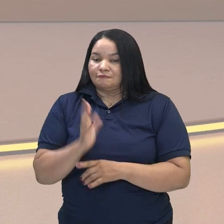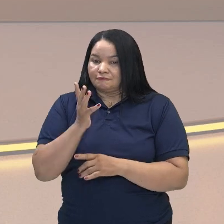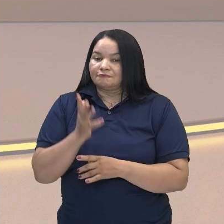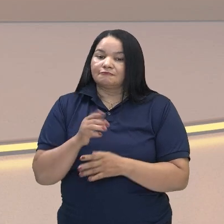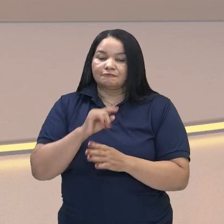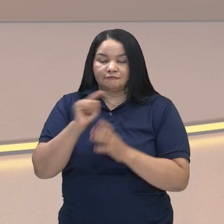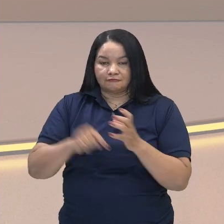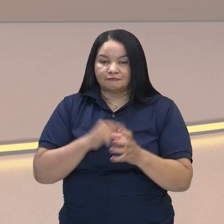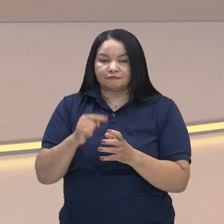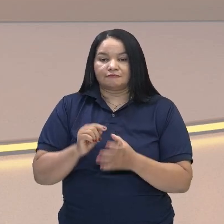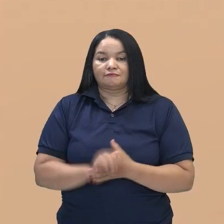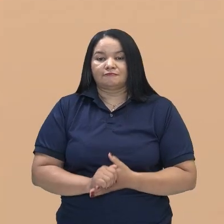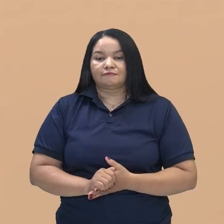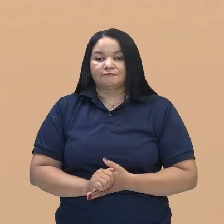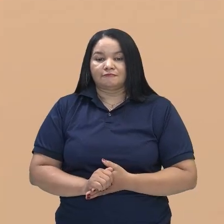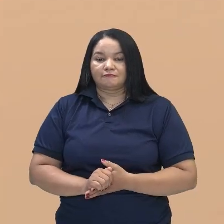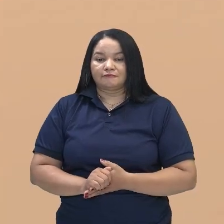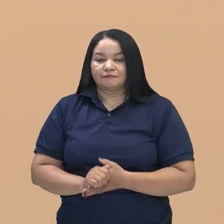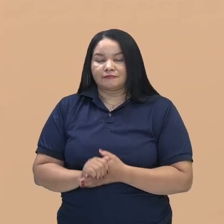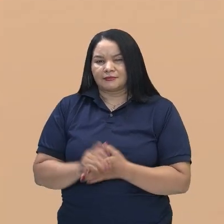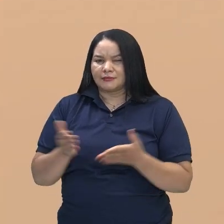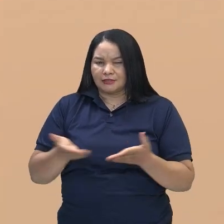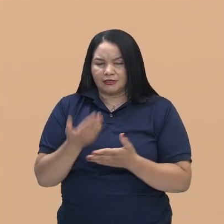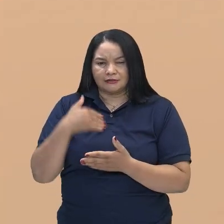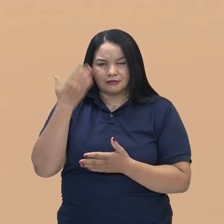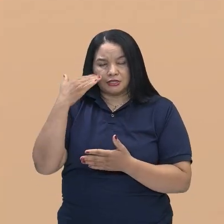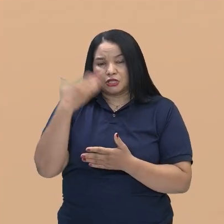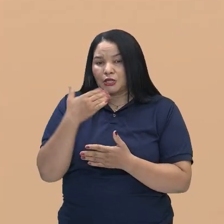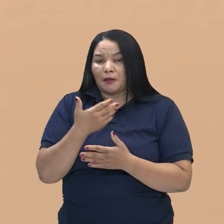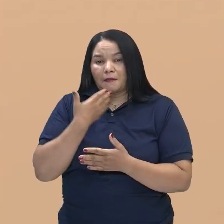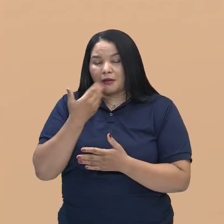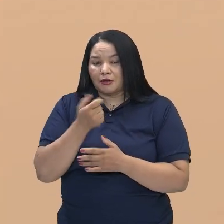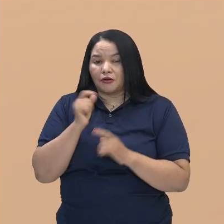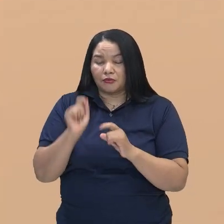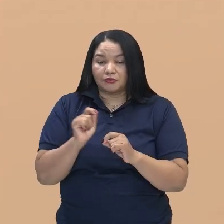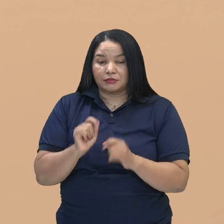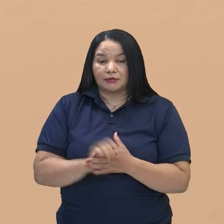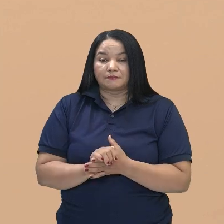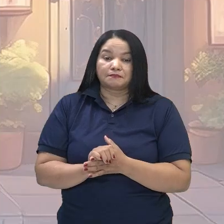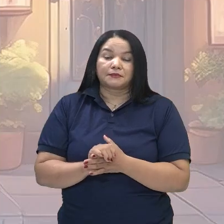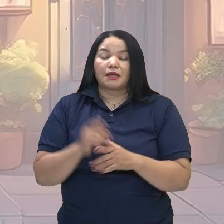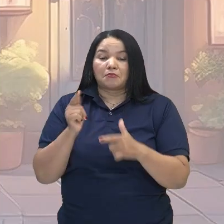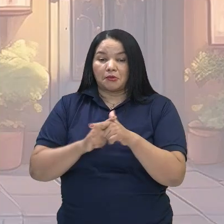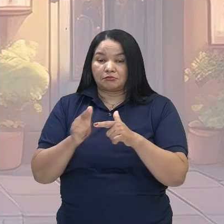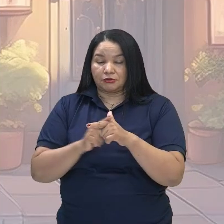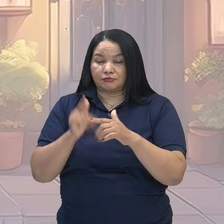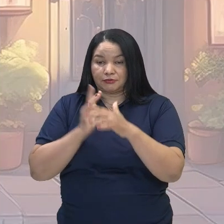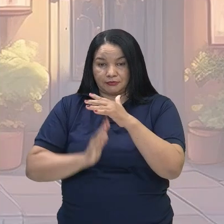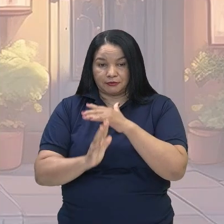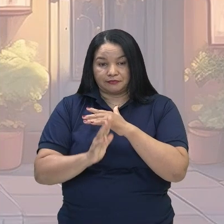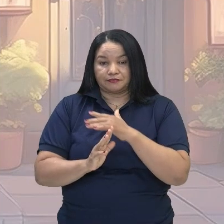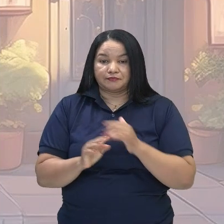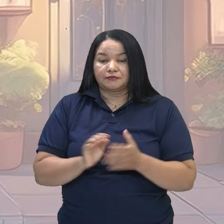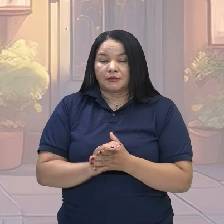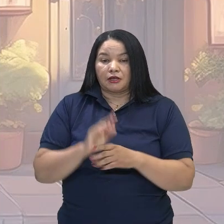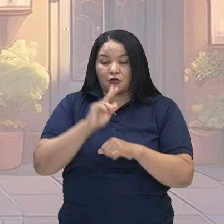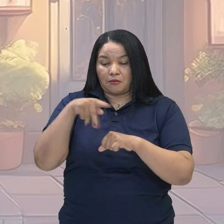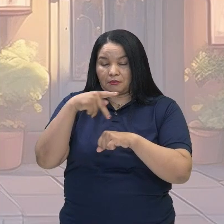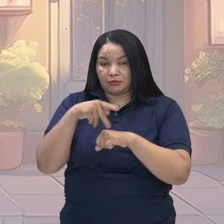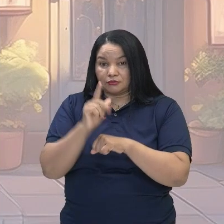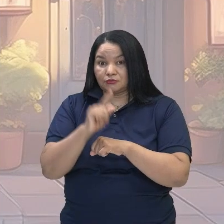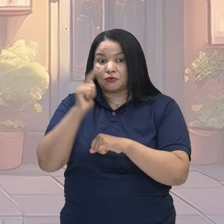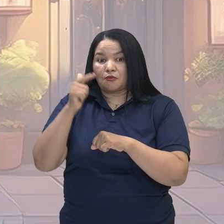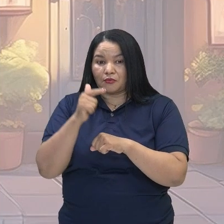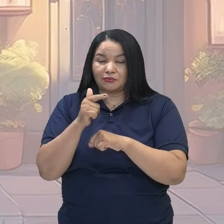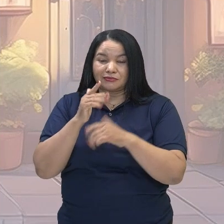mundo inteiro. Vamos entender melhor alguns problemas sobre a imigração. Quando entra em um país diferente, tem